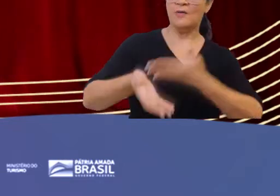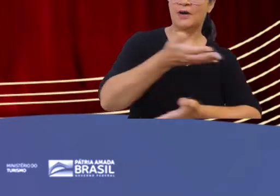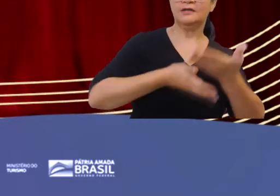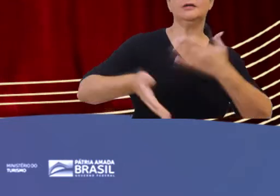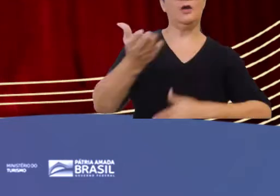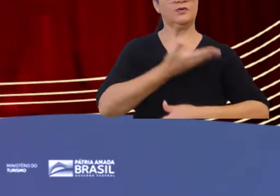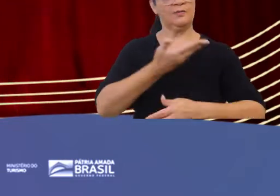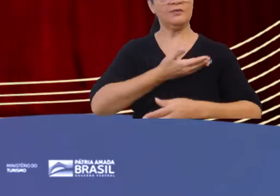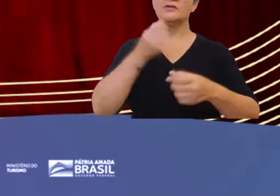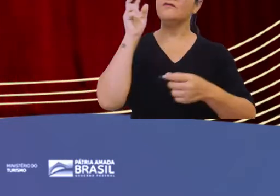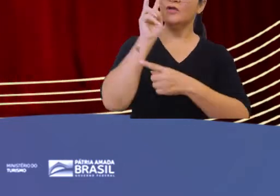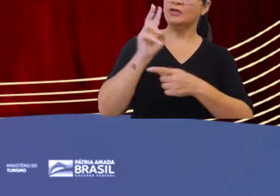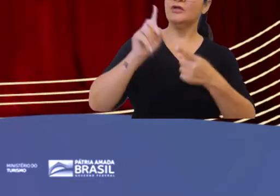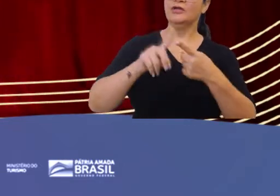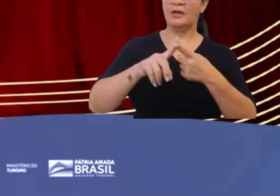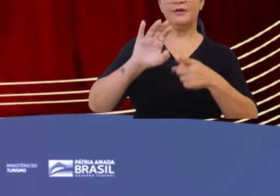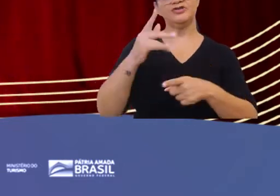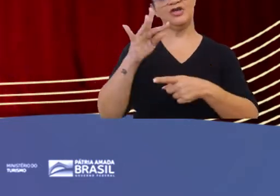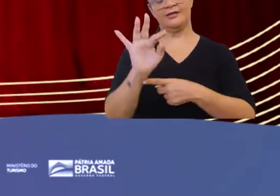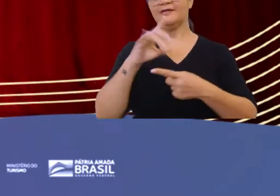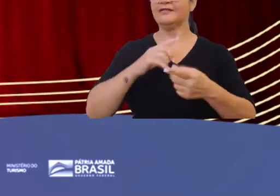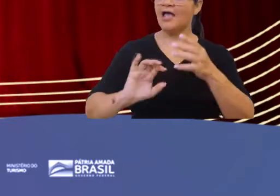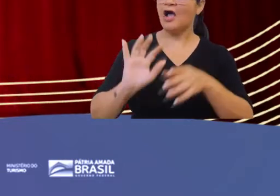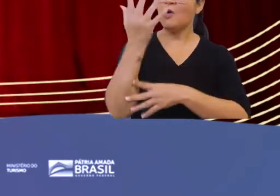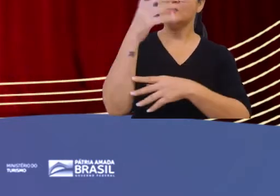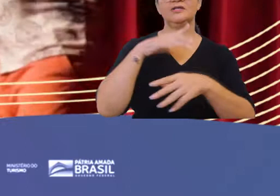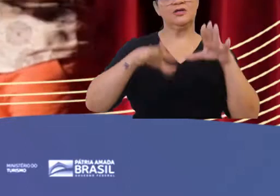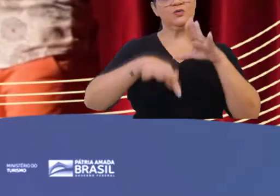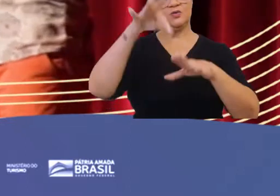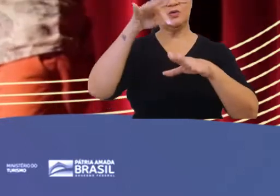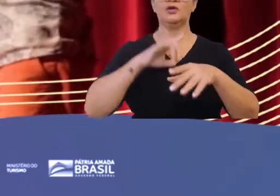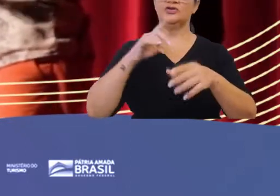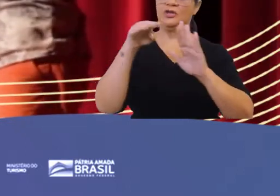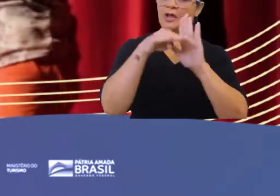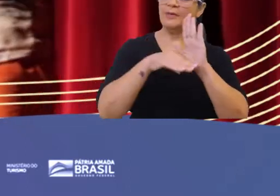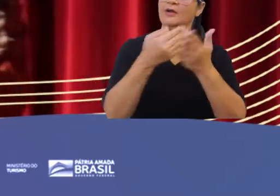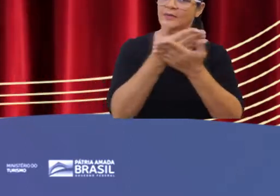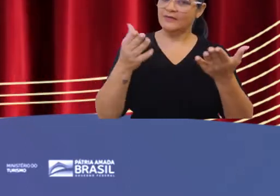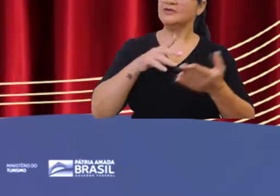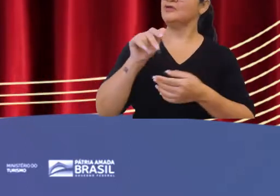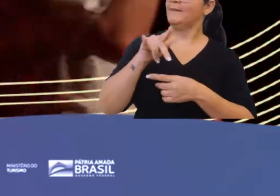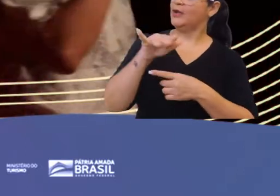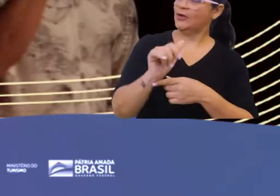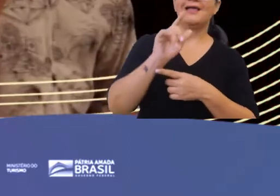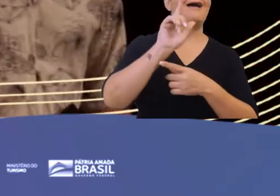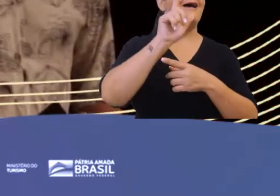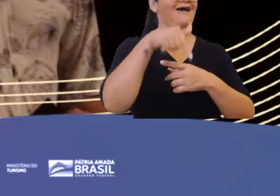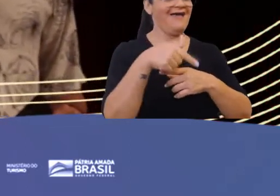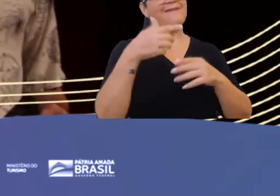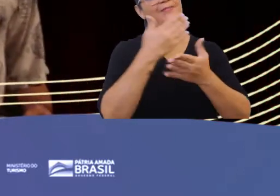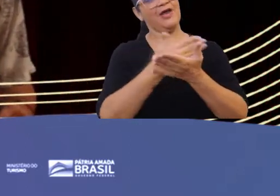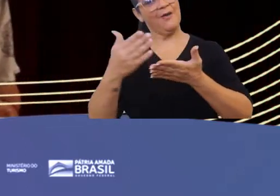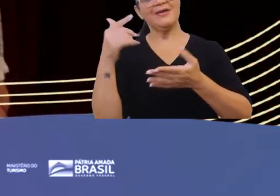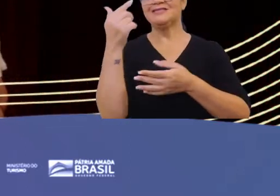canal, compartilha com os amigos e fica de olho também no nosso chat, que está acontecendo um sorteio que a gente está programando aí para vocês. Não é isso, Platônica?